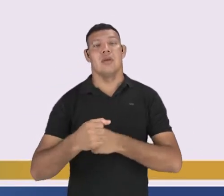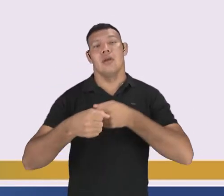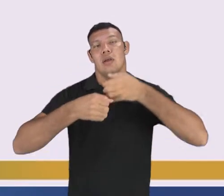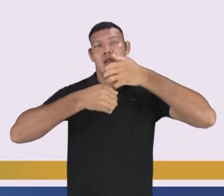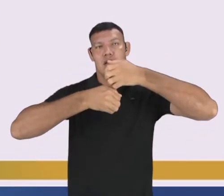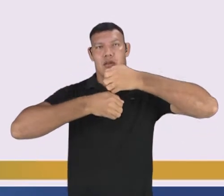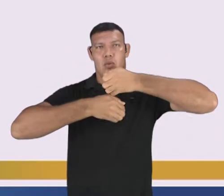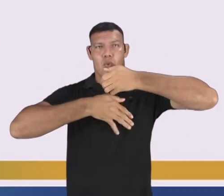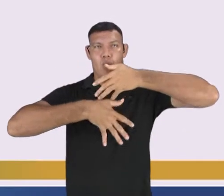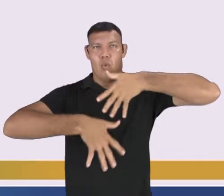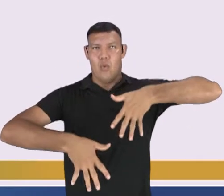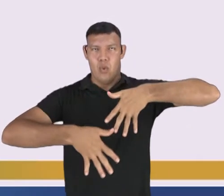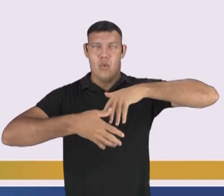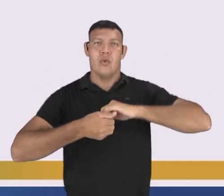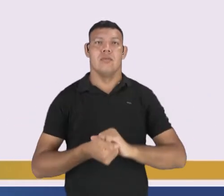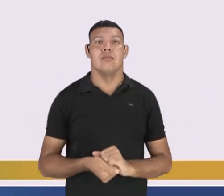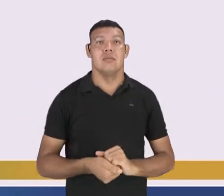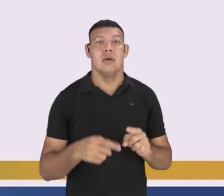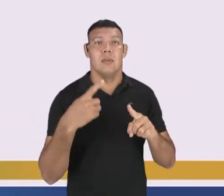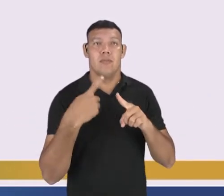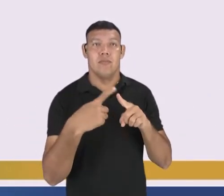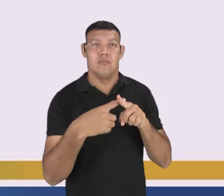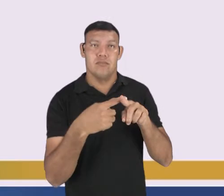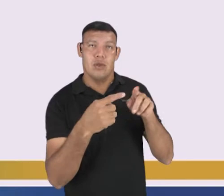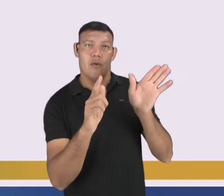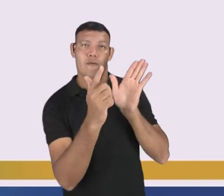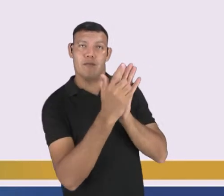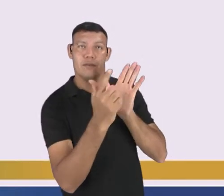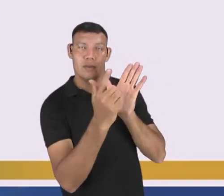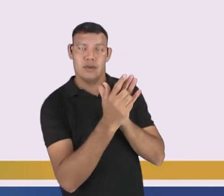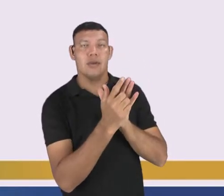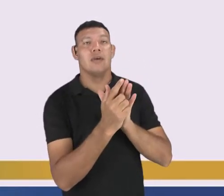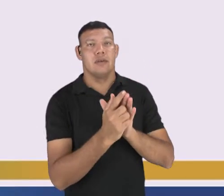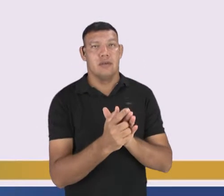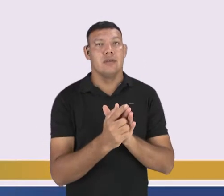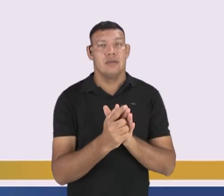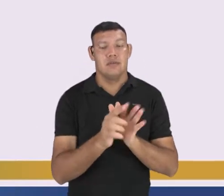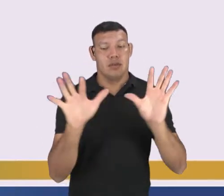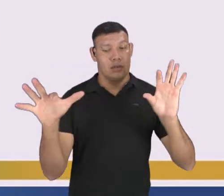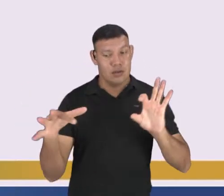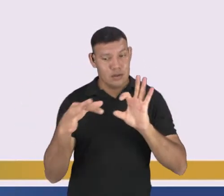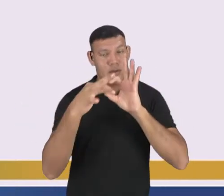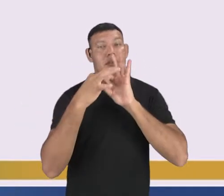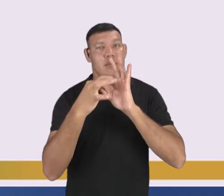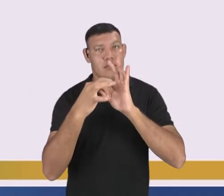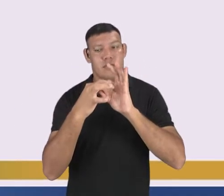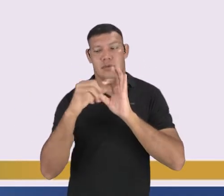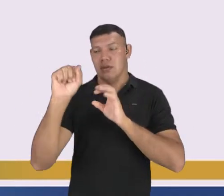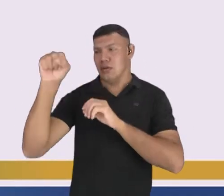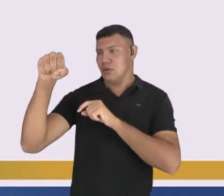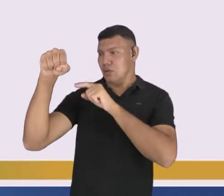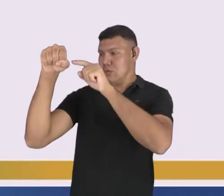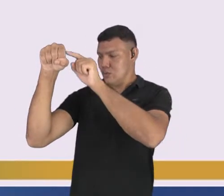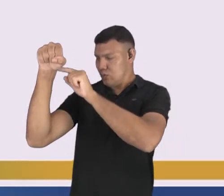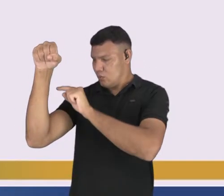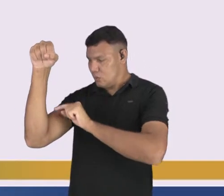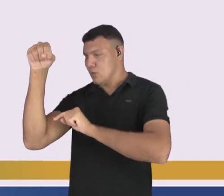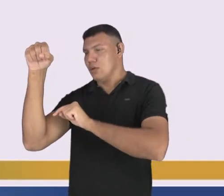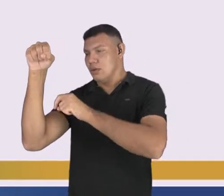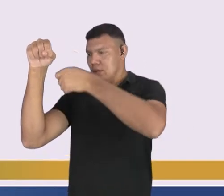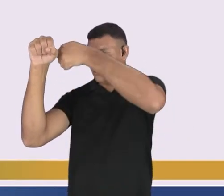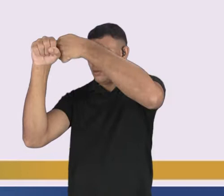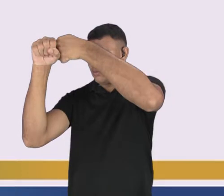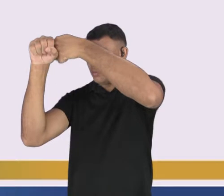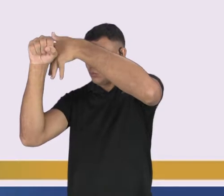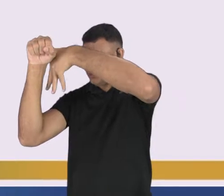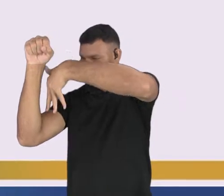e na medula espinhal. A função do sistema nervoso periférico é conectar o sistema nervoso central ao resto do